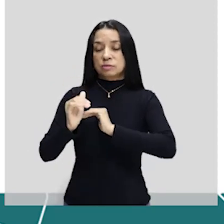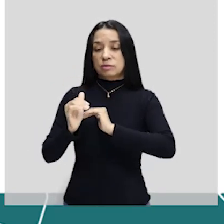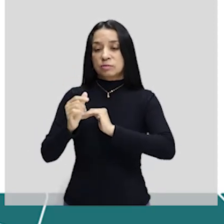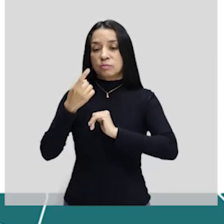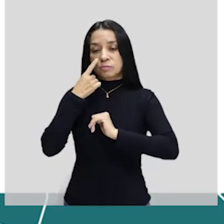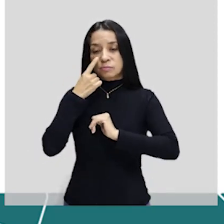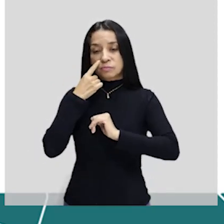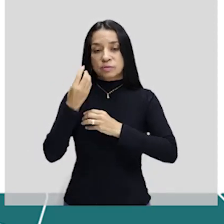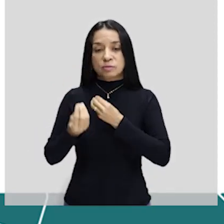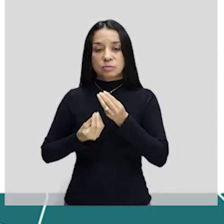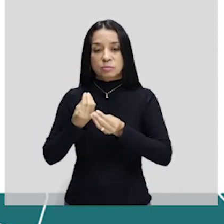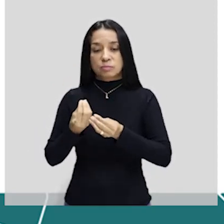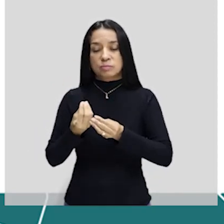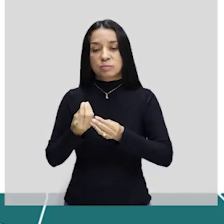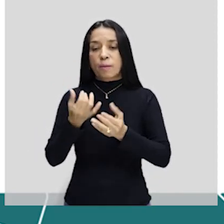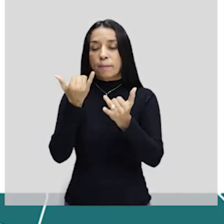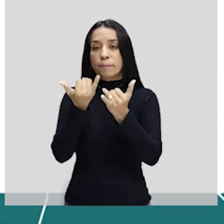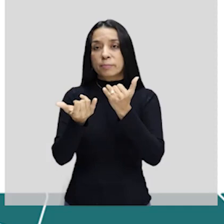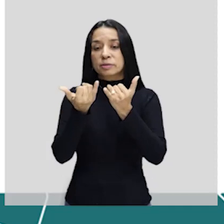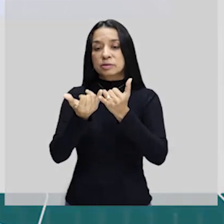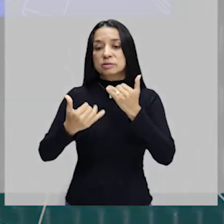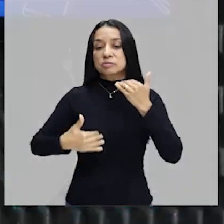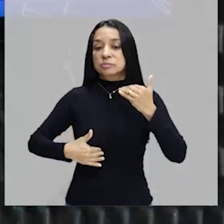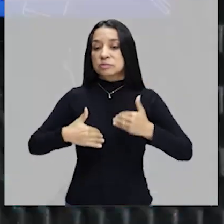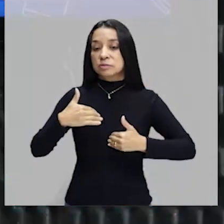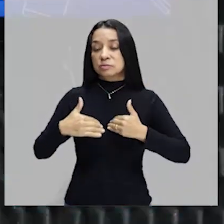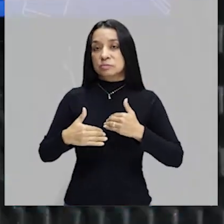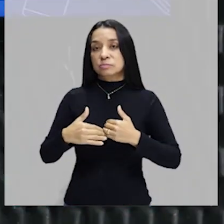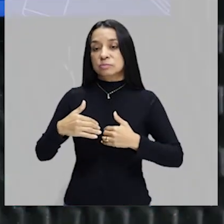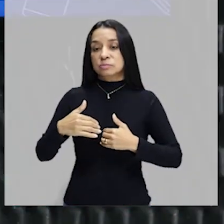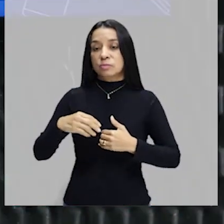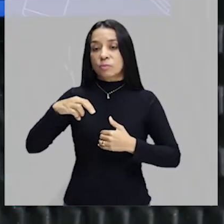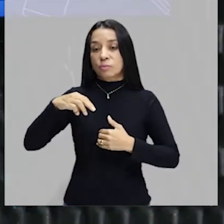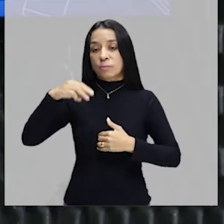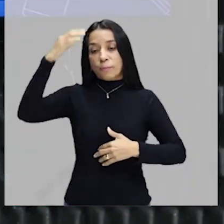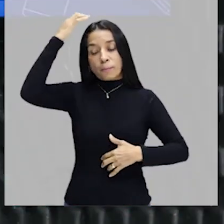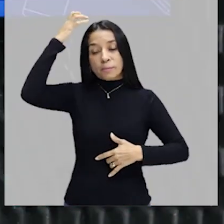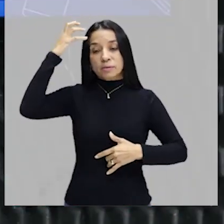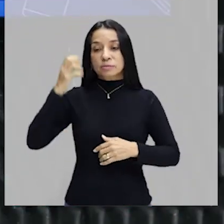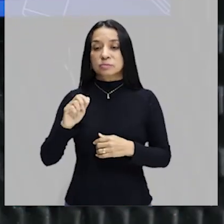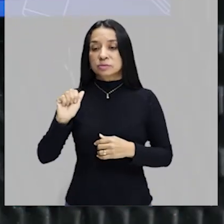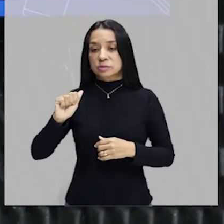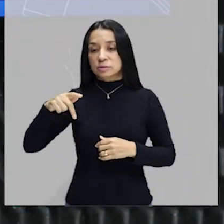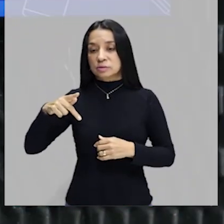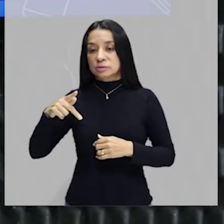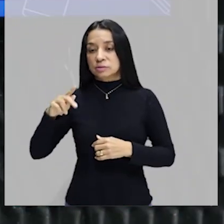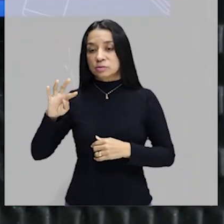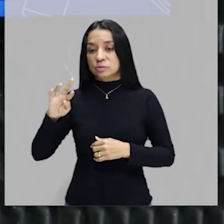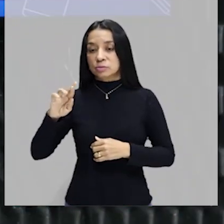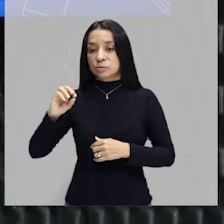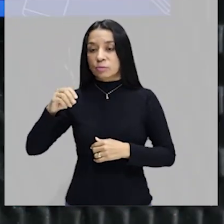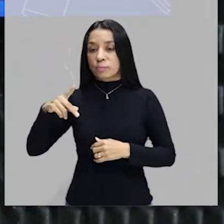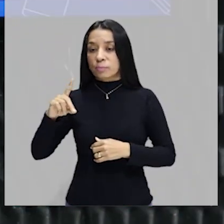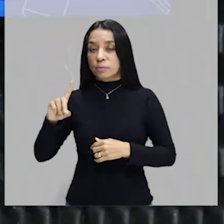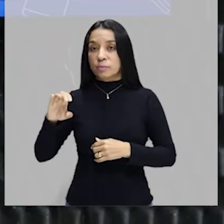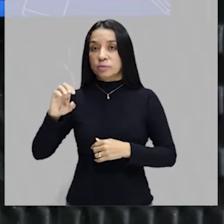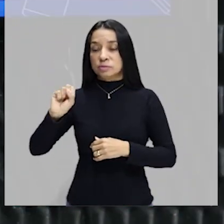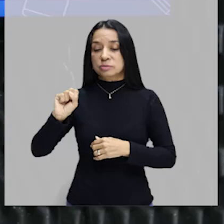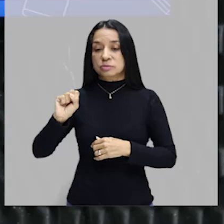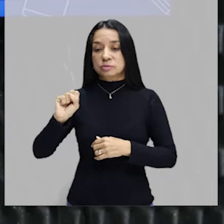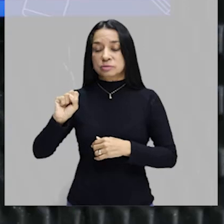semelhanças anatômicas com os macacos antropóides. Se você olha, por exemplo, para um macaco